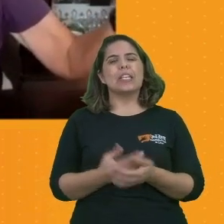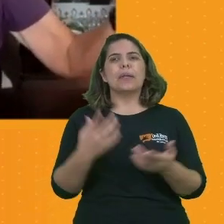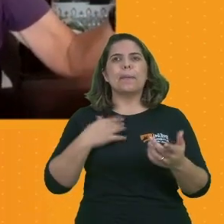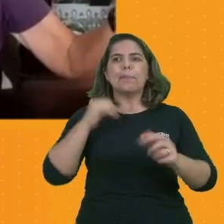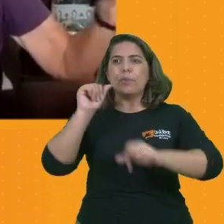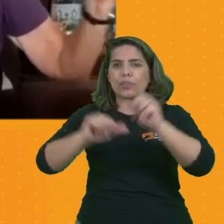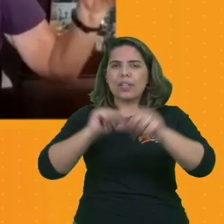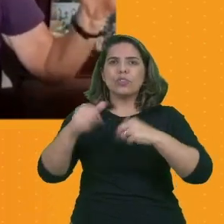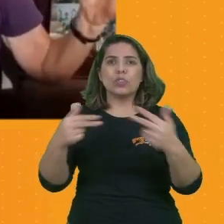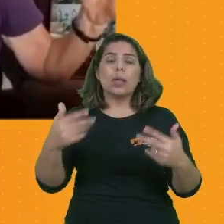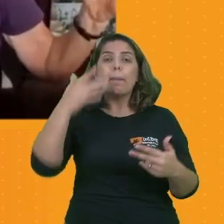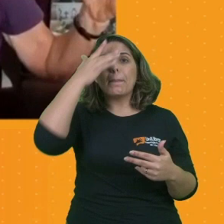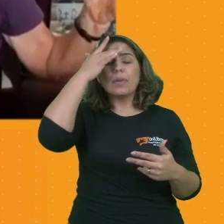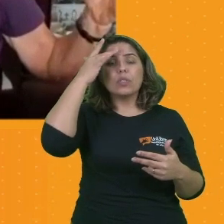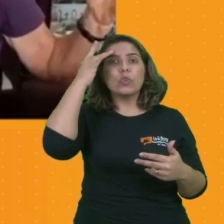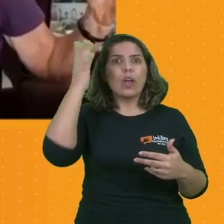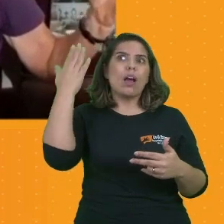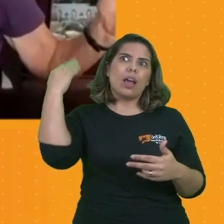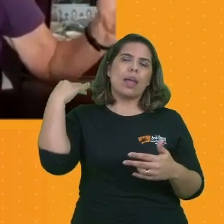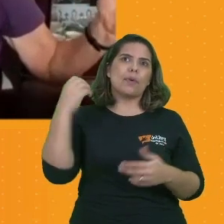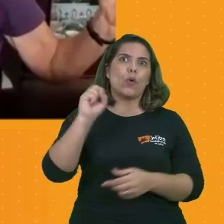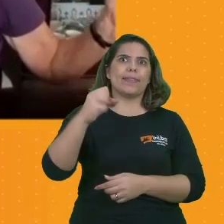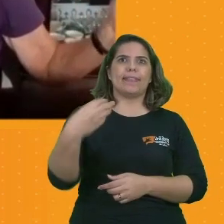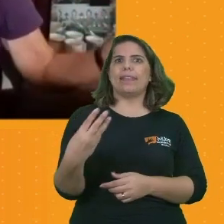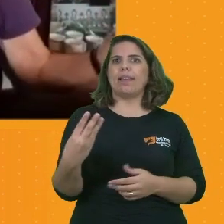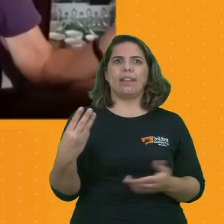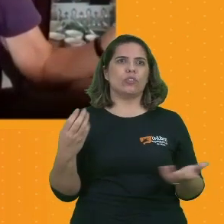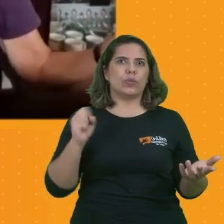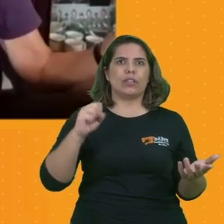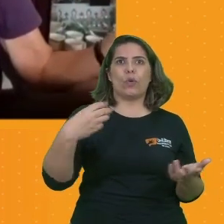questões as pessoas que eram próprias de